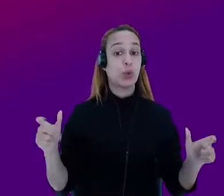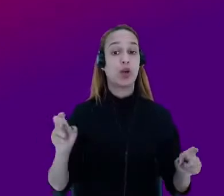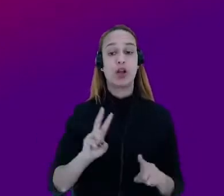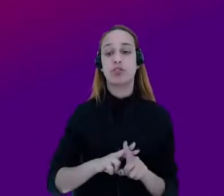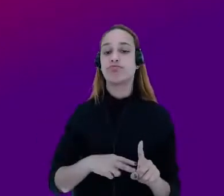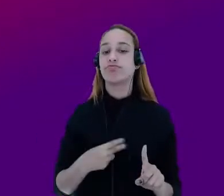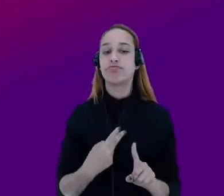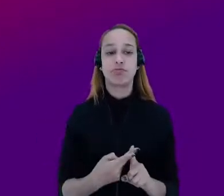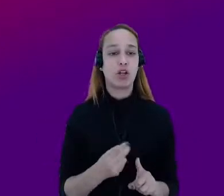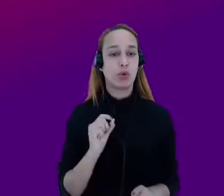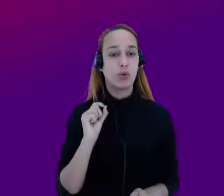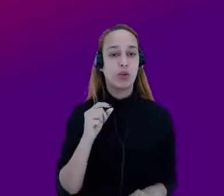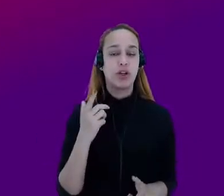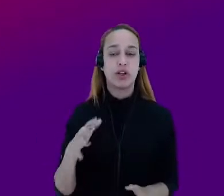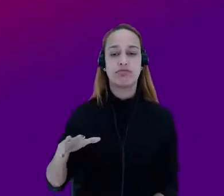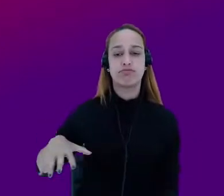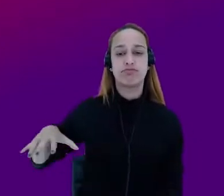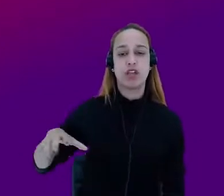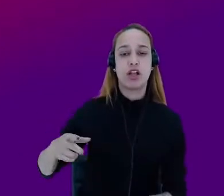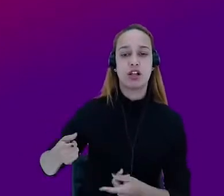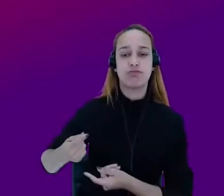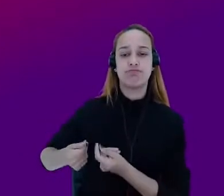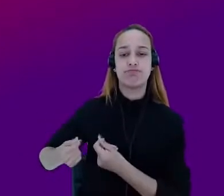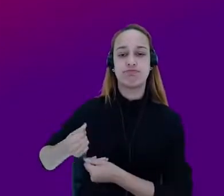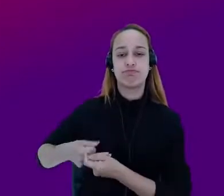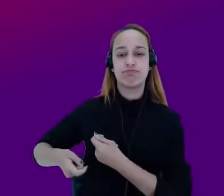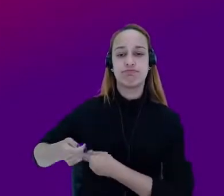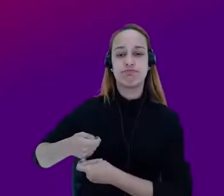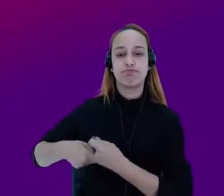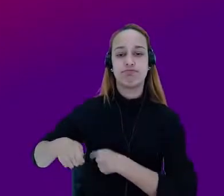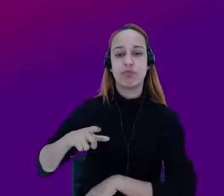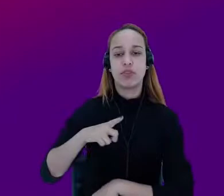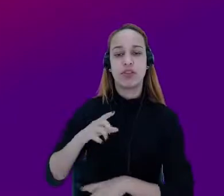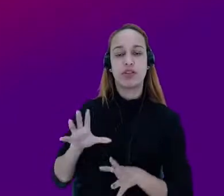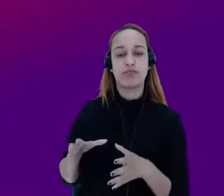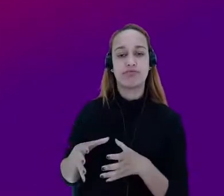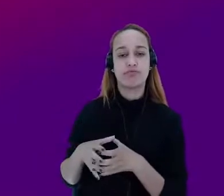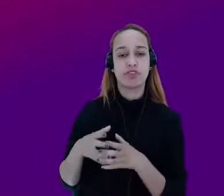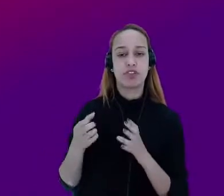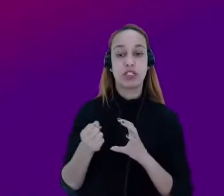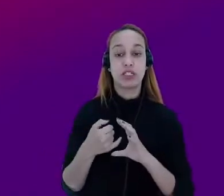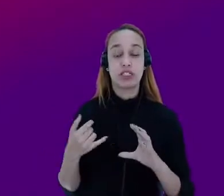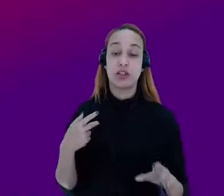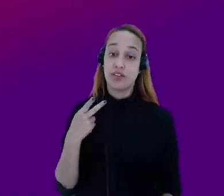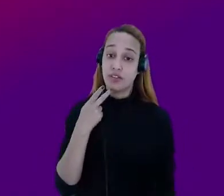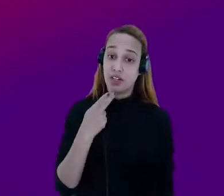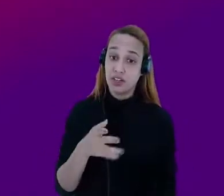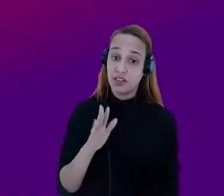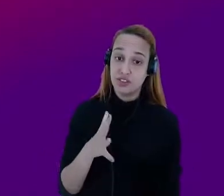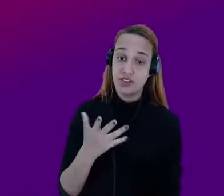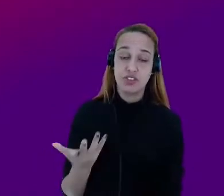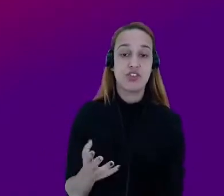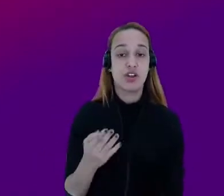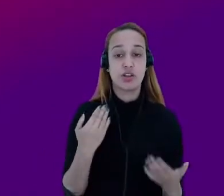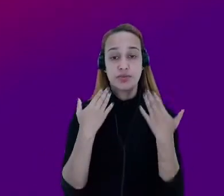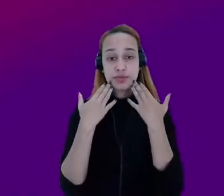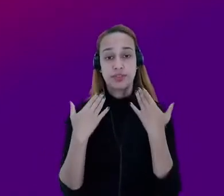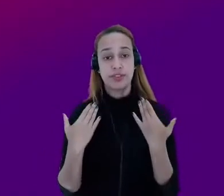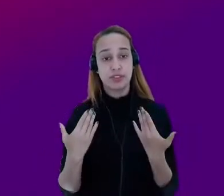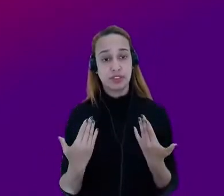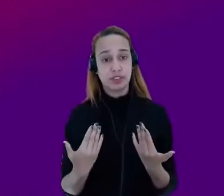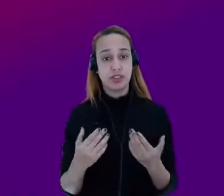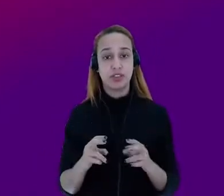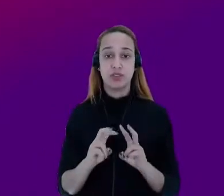setores da economia, pelo perfil, acabaram de falar aqui, mencionar na apresentação, sobre